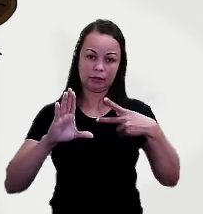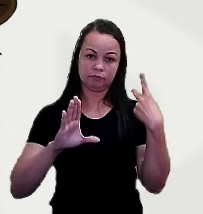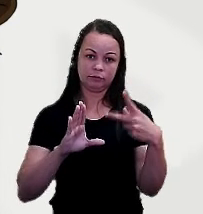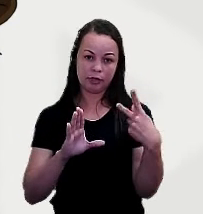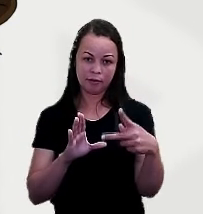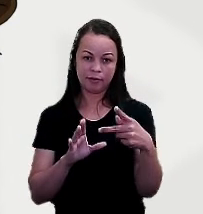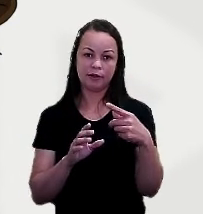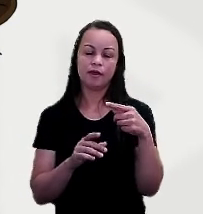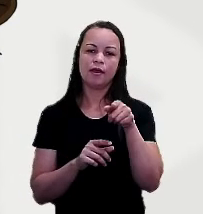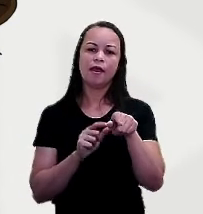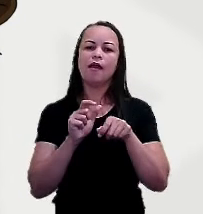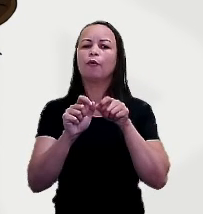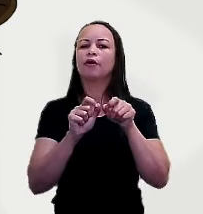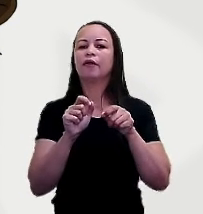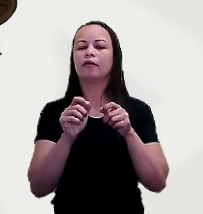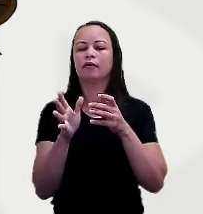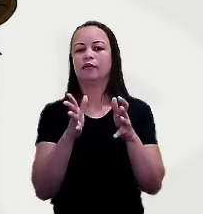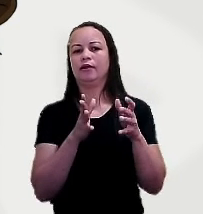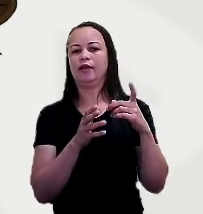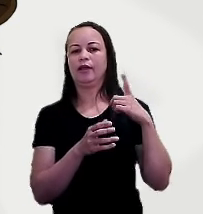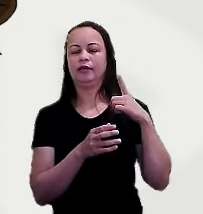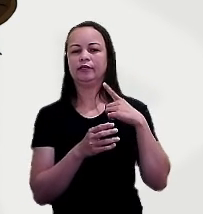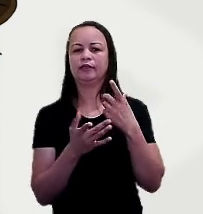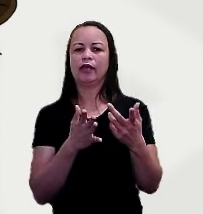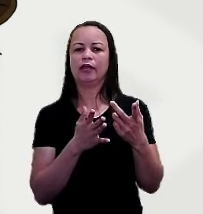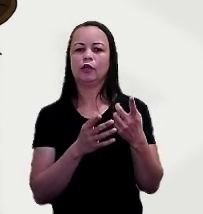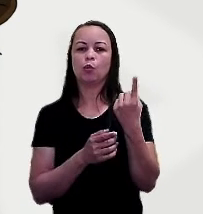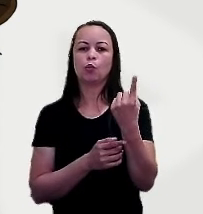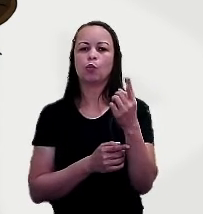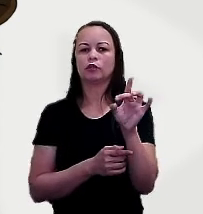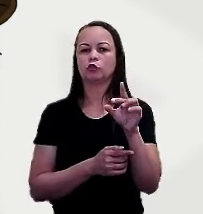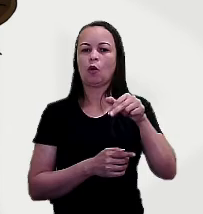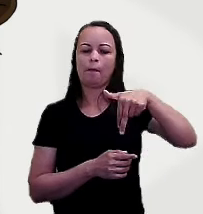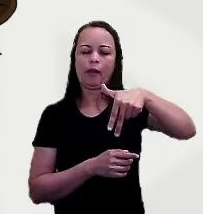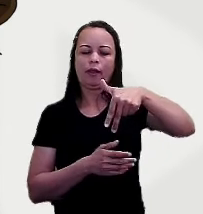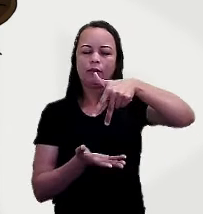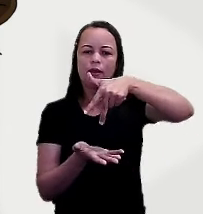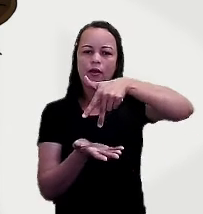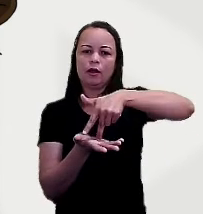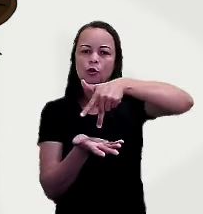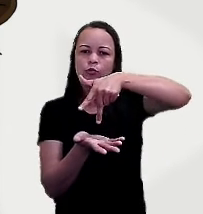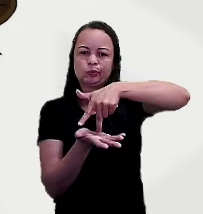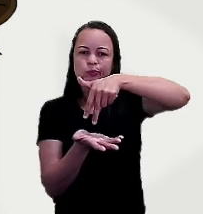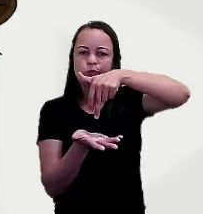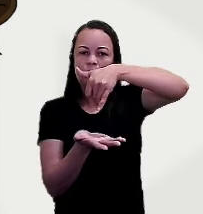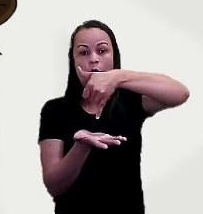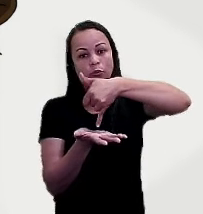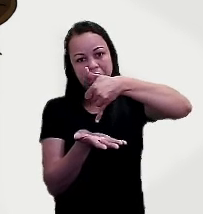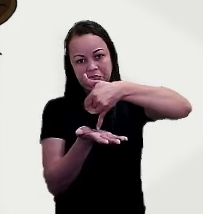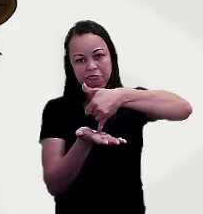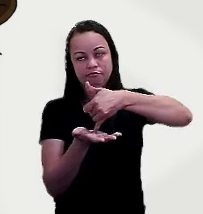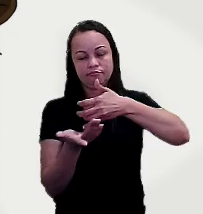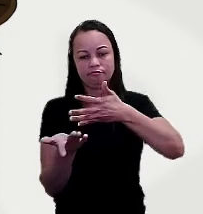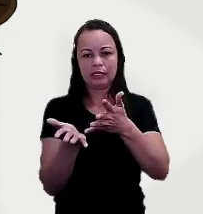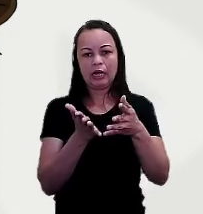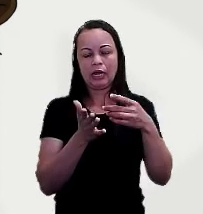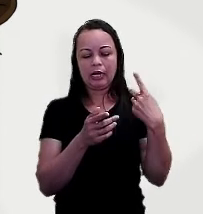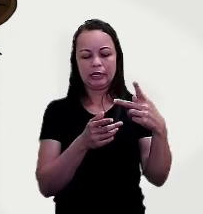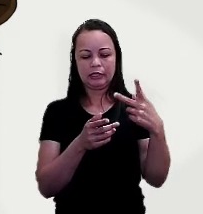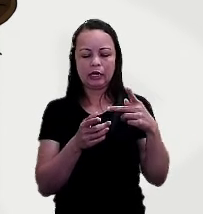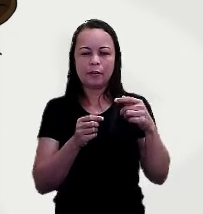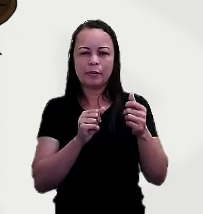desse personagem é que ele possui apenas uma perna. Suas principais travessuras são traçar